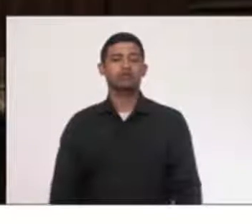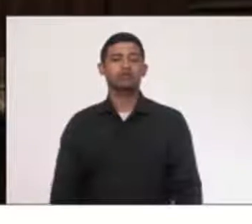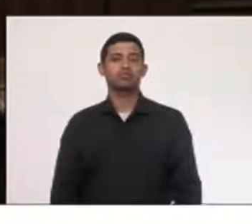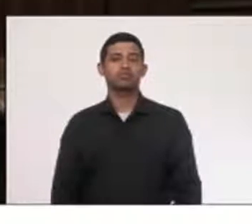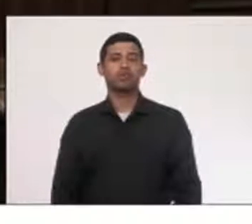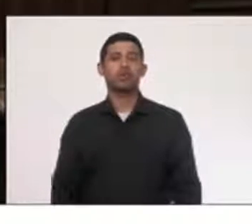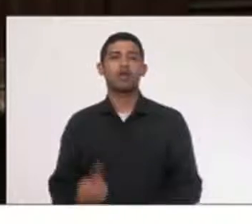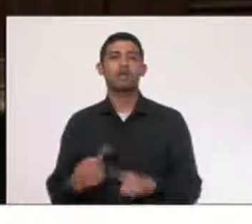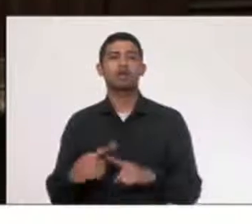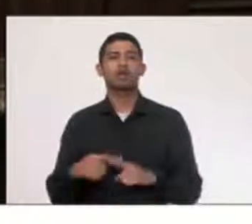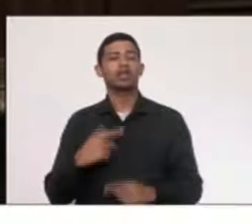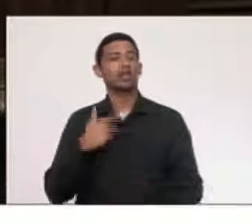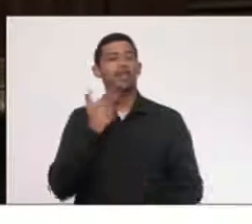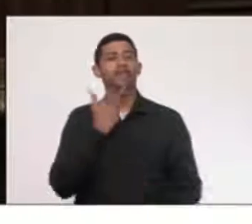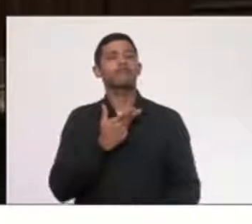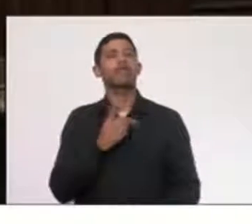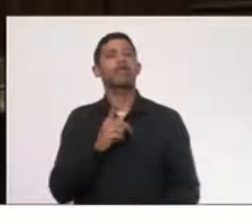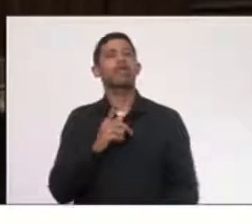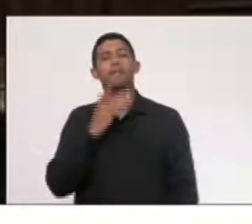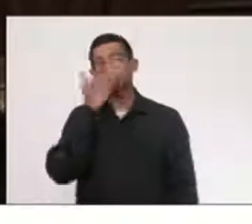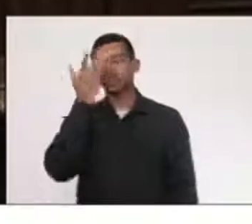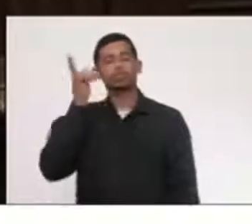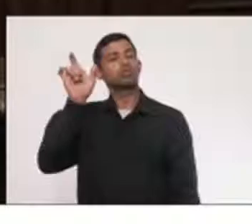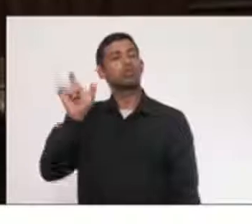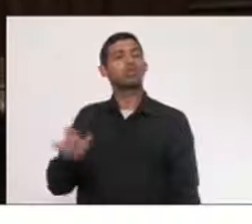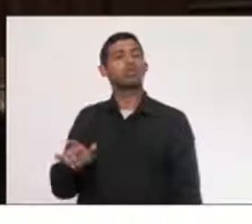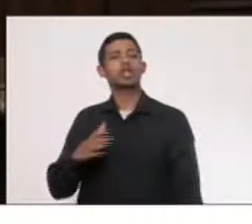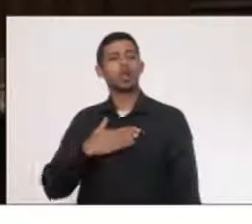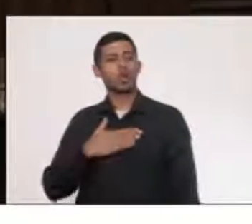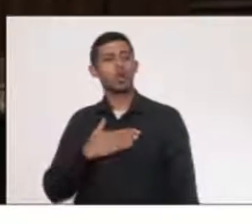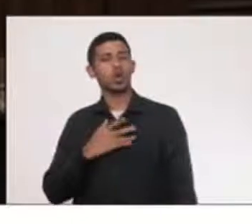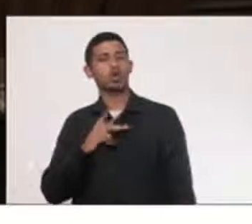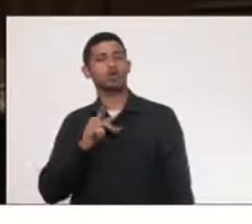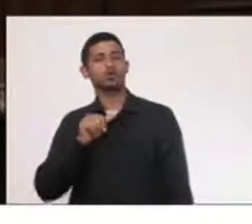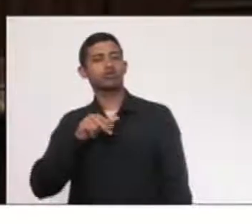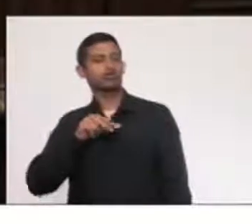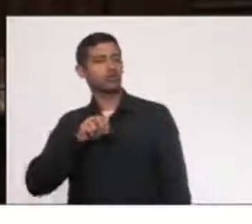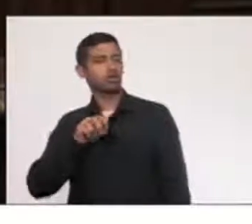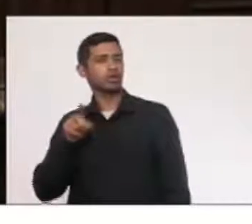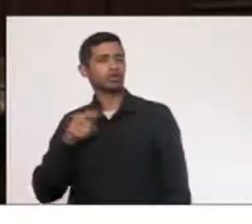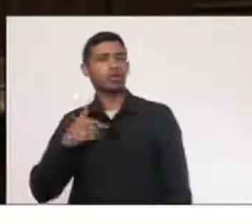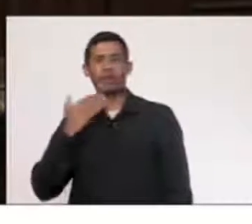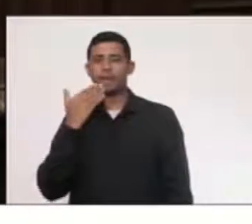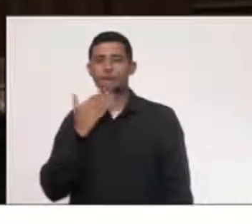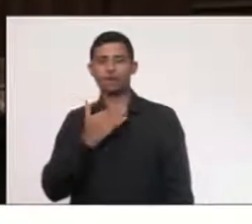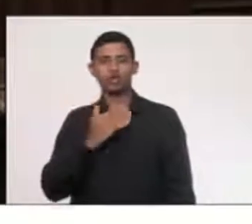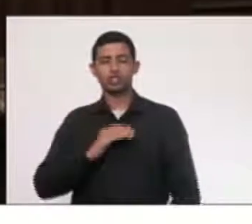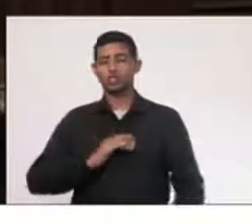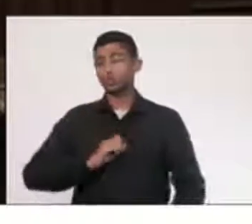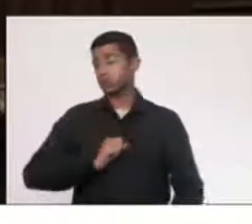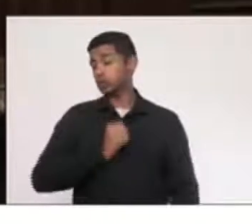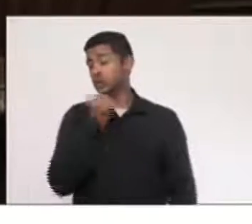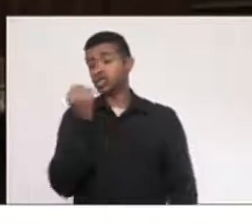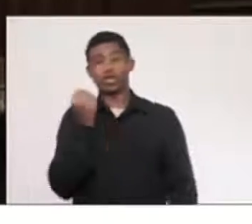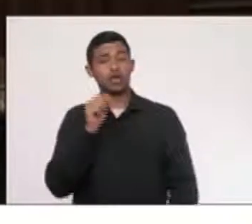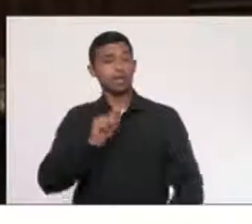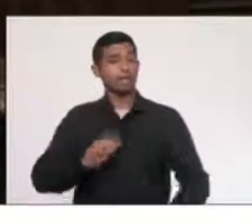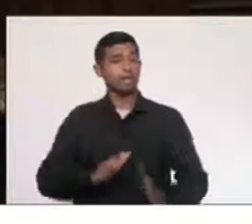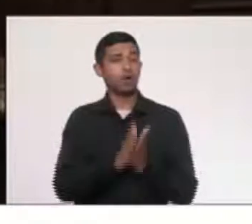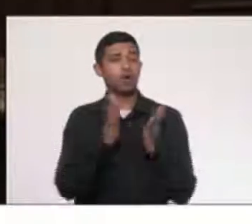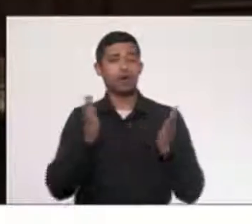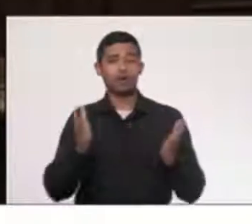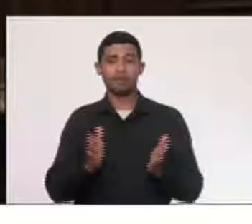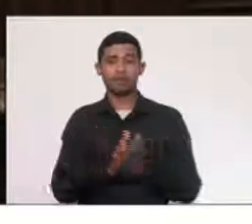Porque dizem, quem gosta de pobre, então já demonstra que odeiam pobre. E os pobres no